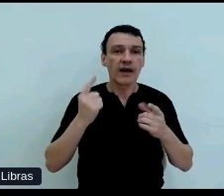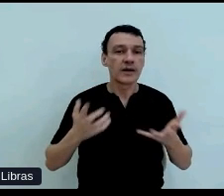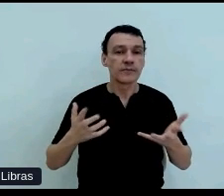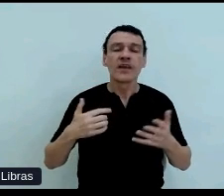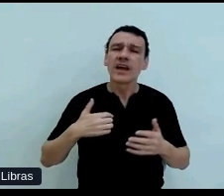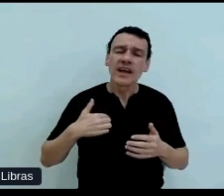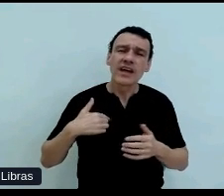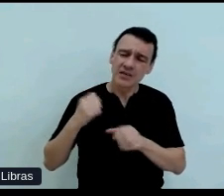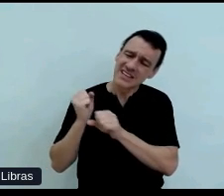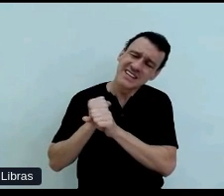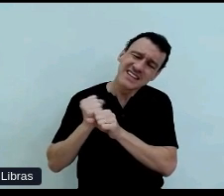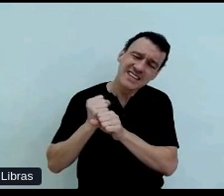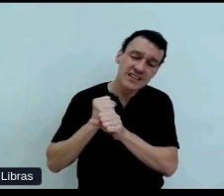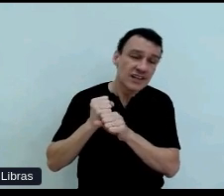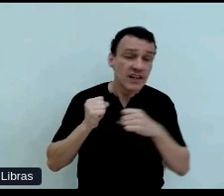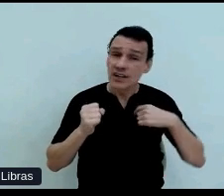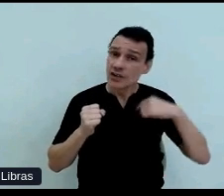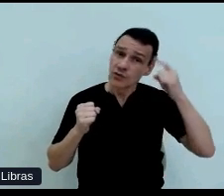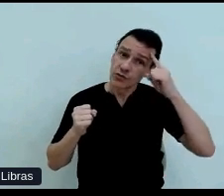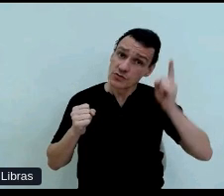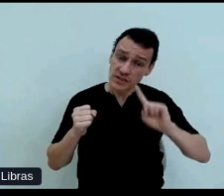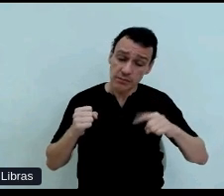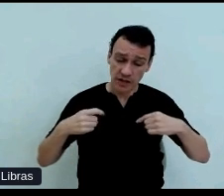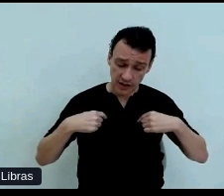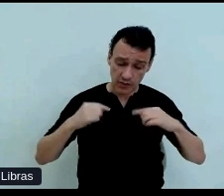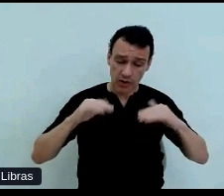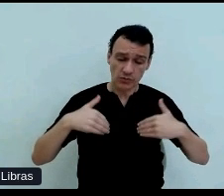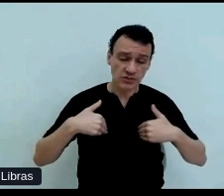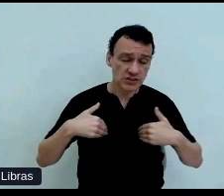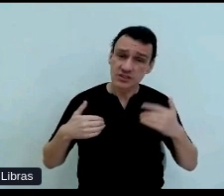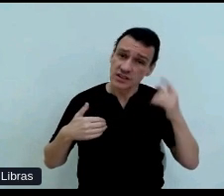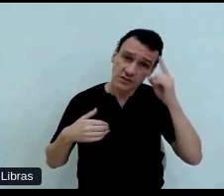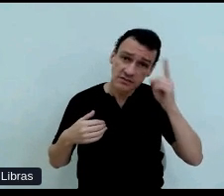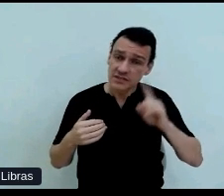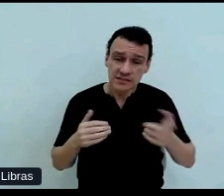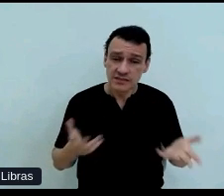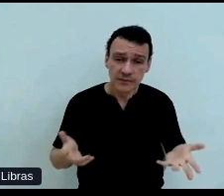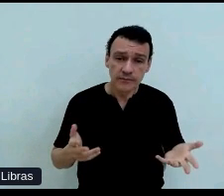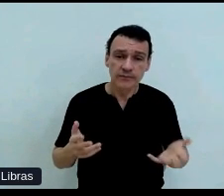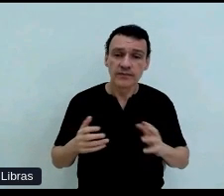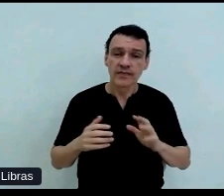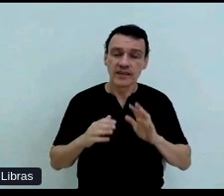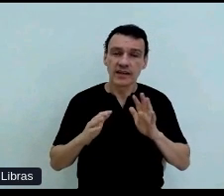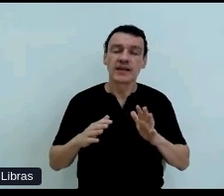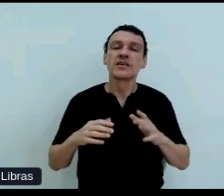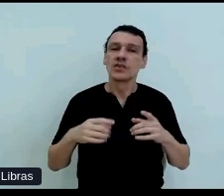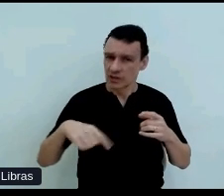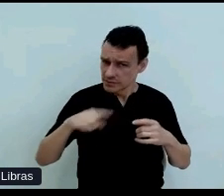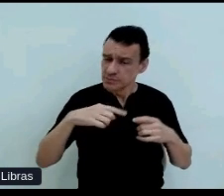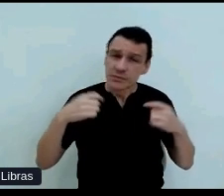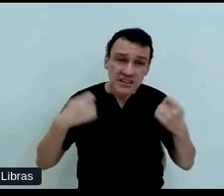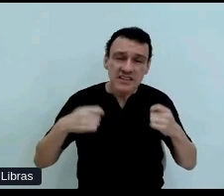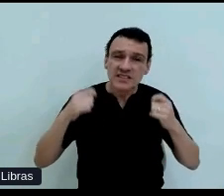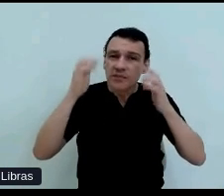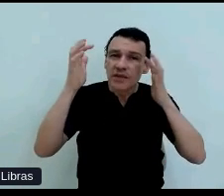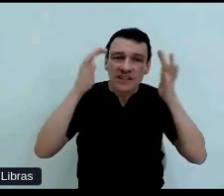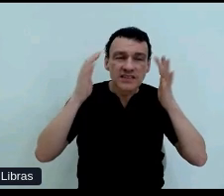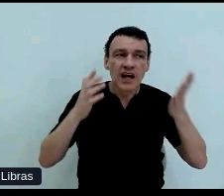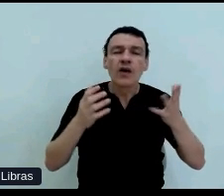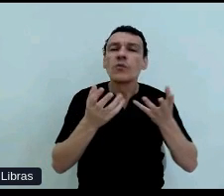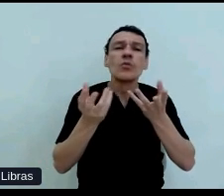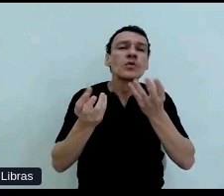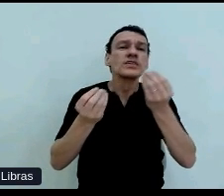como é o meu caso. Até outro dia, até em 2018, eu não sabia que eu tinha autismo, eu era autista.